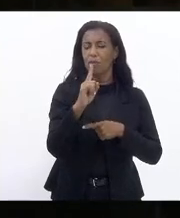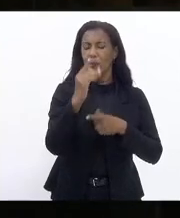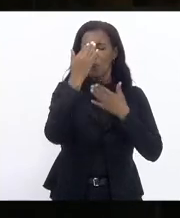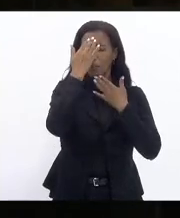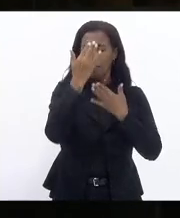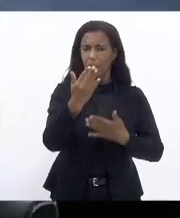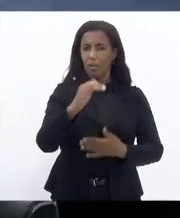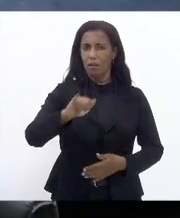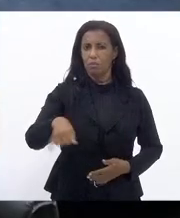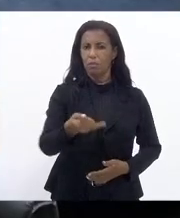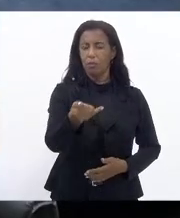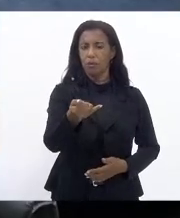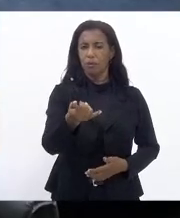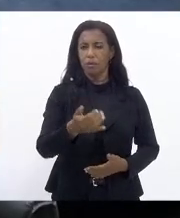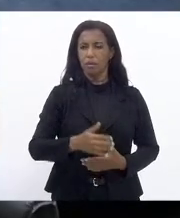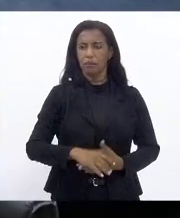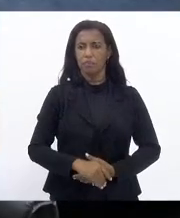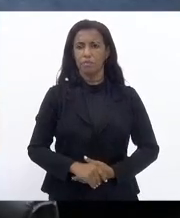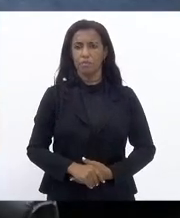oportunidade, presidente.